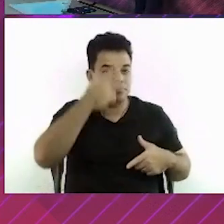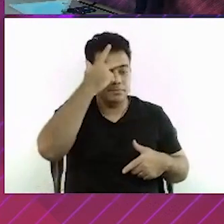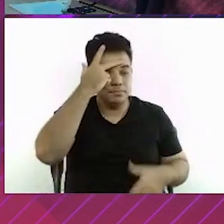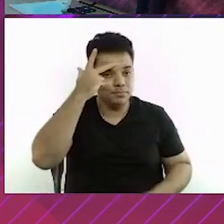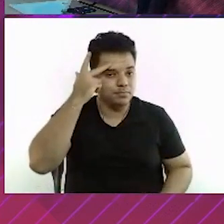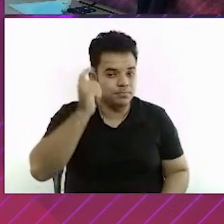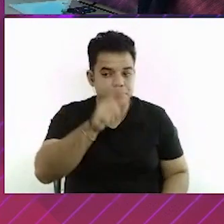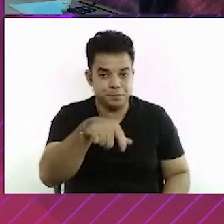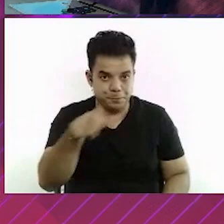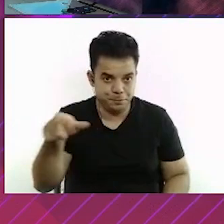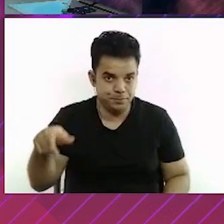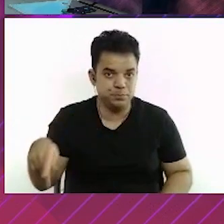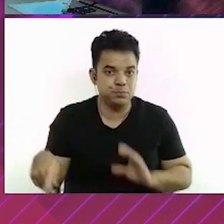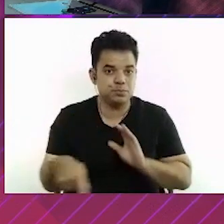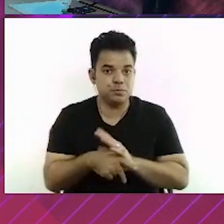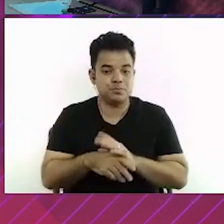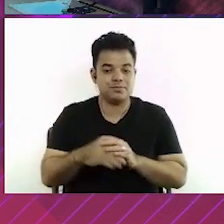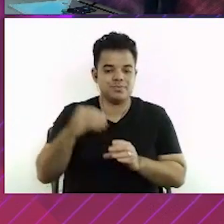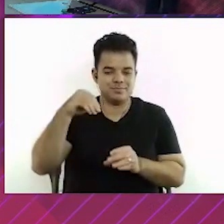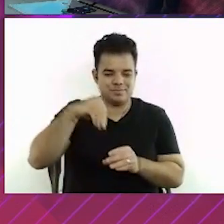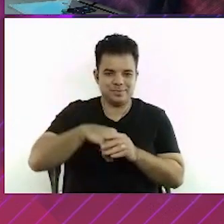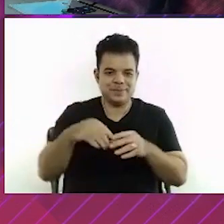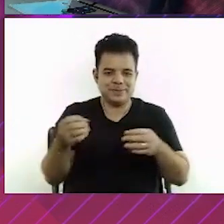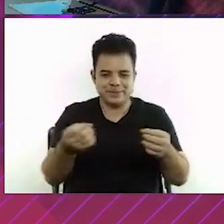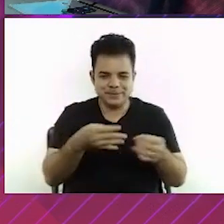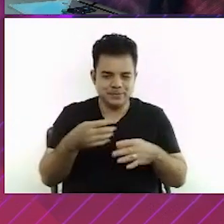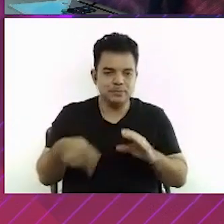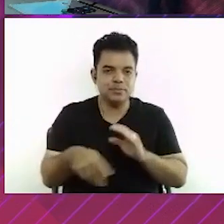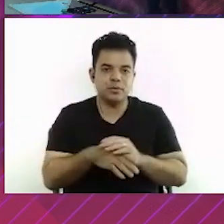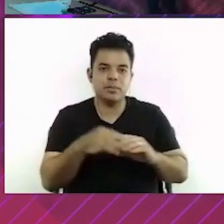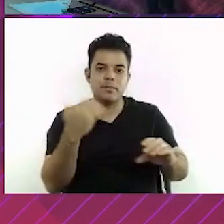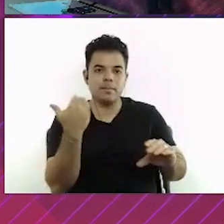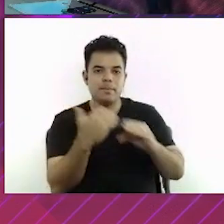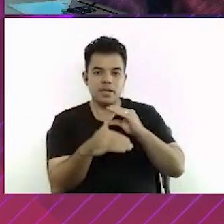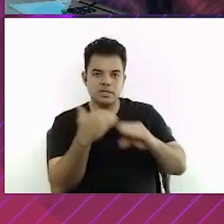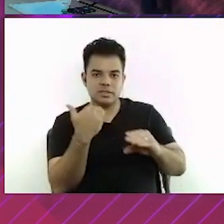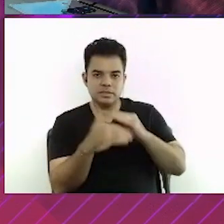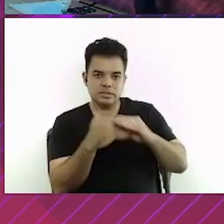um buffer interno com as mensagens que são recebidas do RapidMQ.